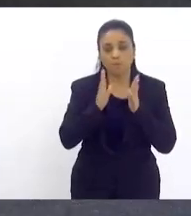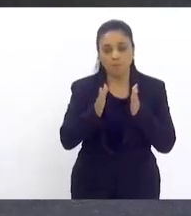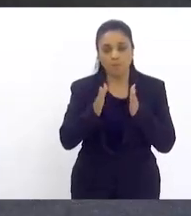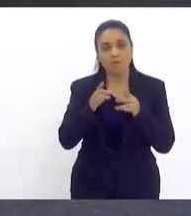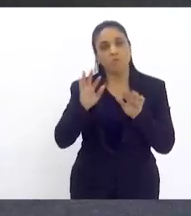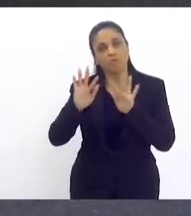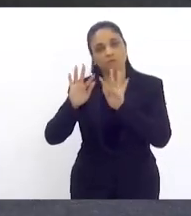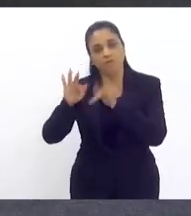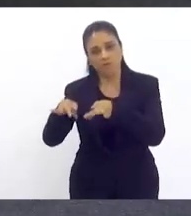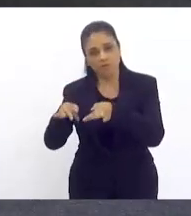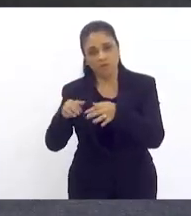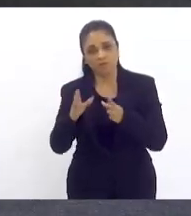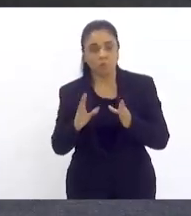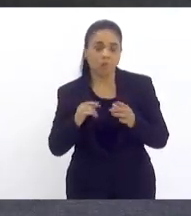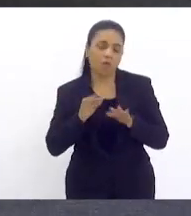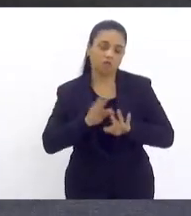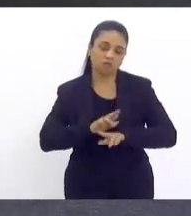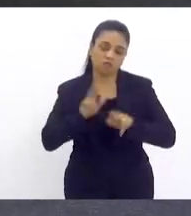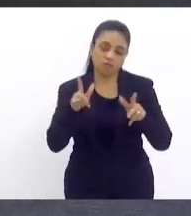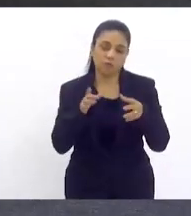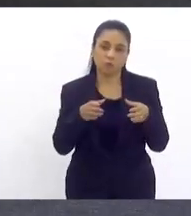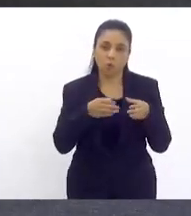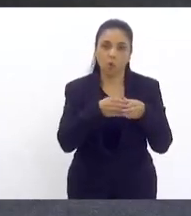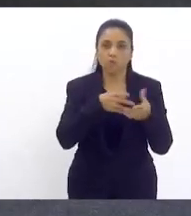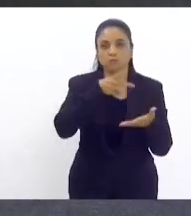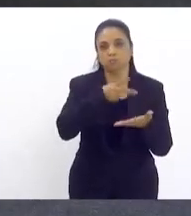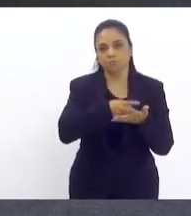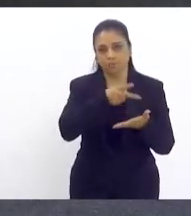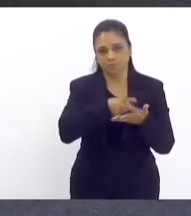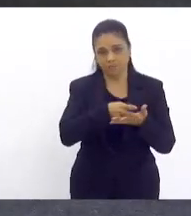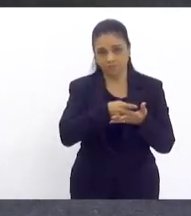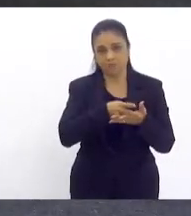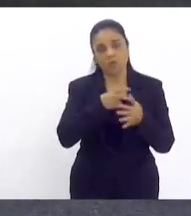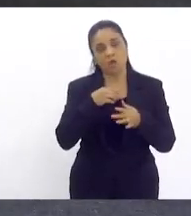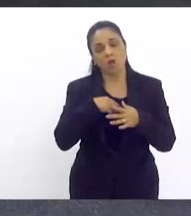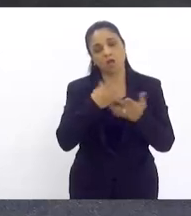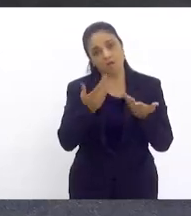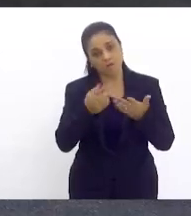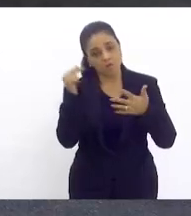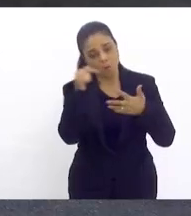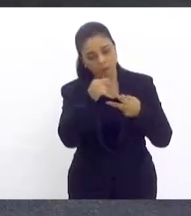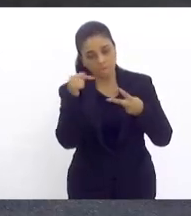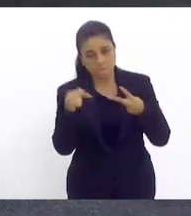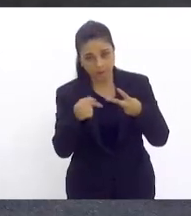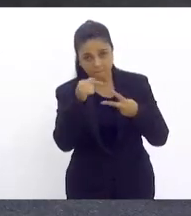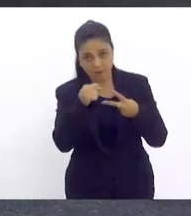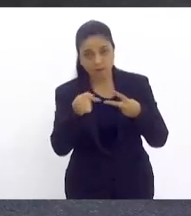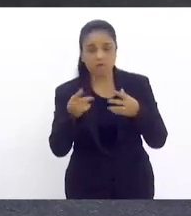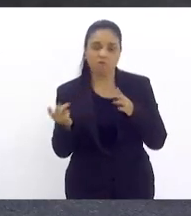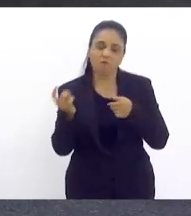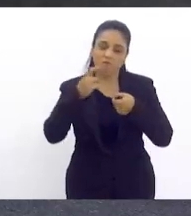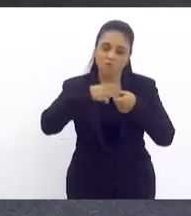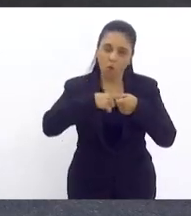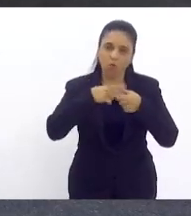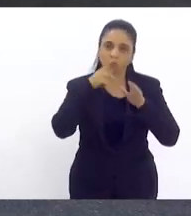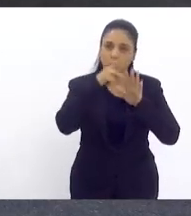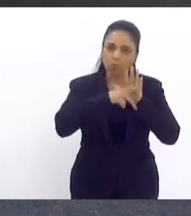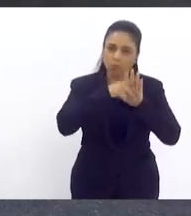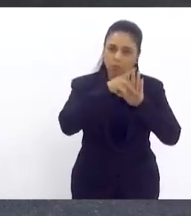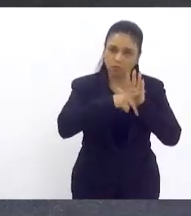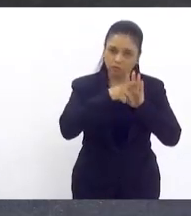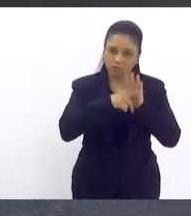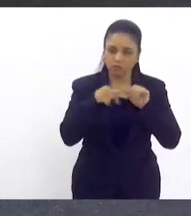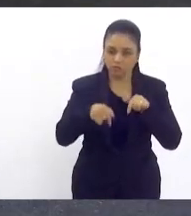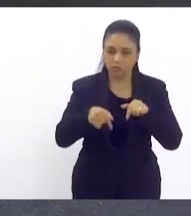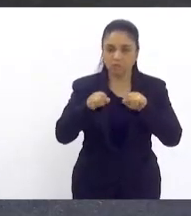duração de uma comissão permanente era só essas observações e eu pego que o projeto retorne imediatamente mas